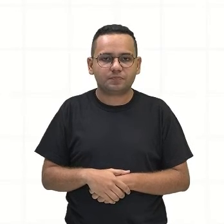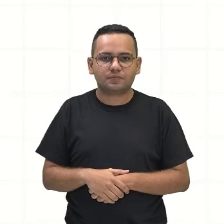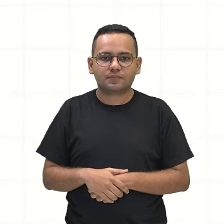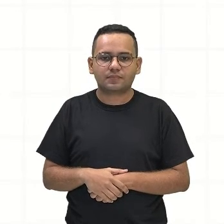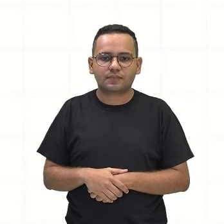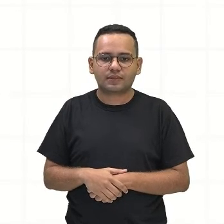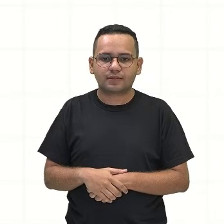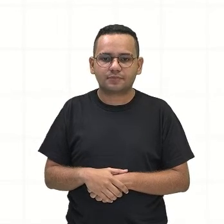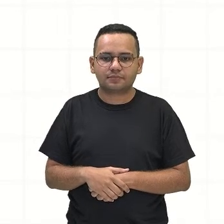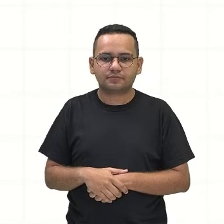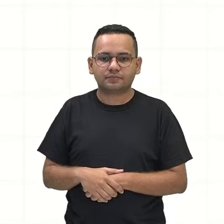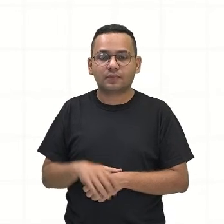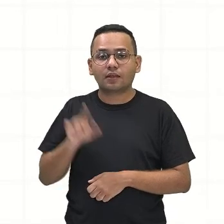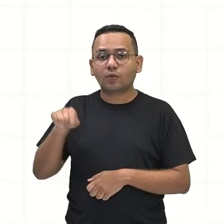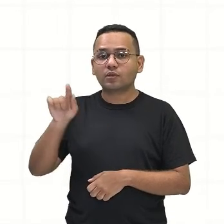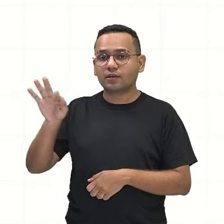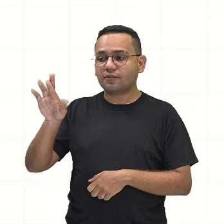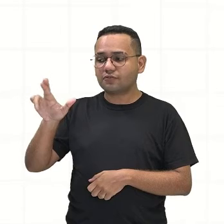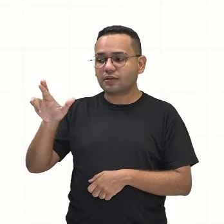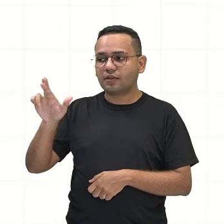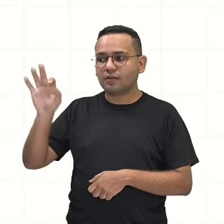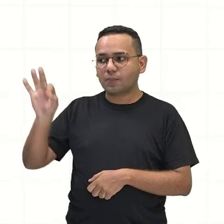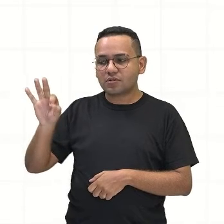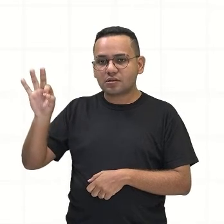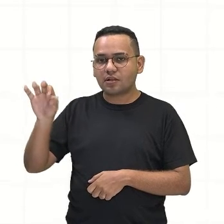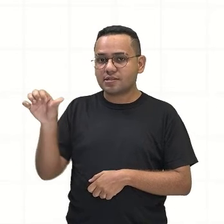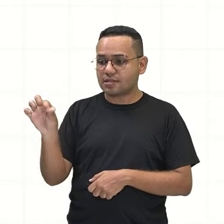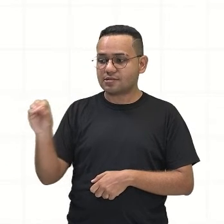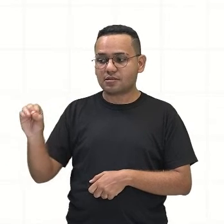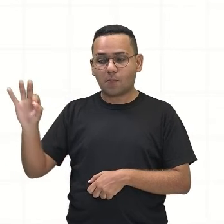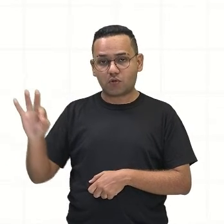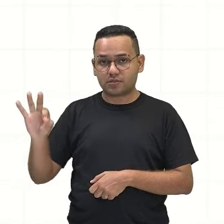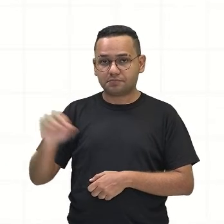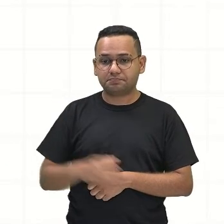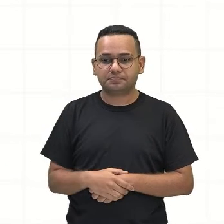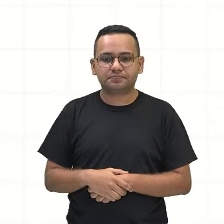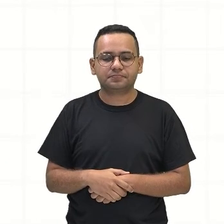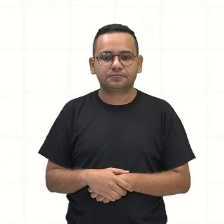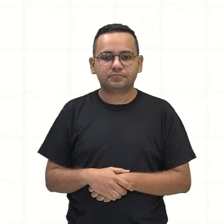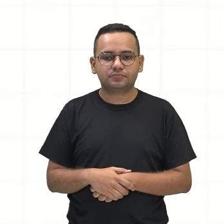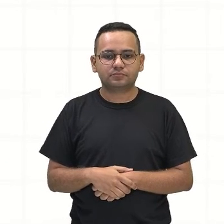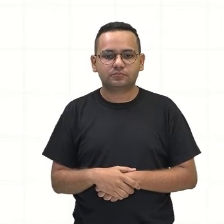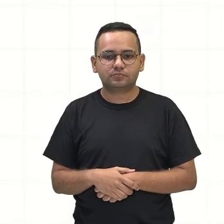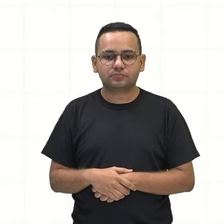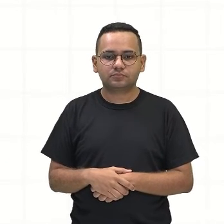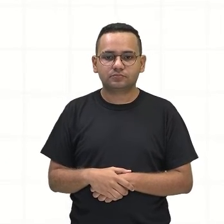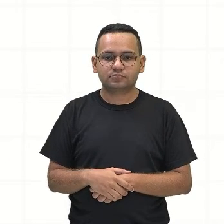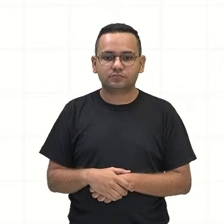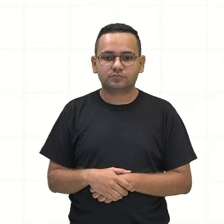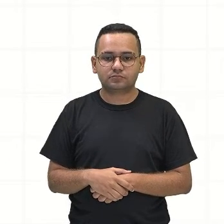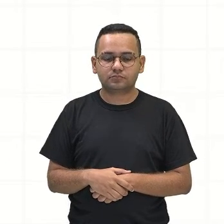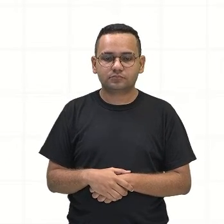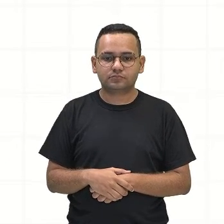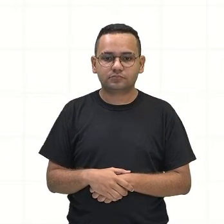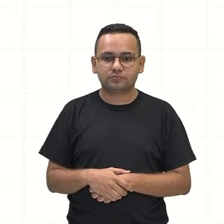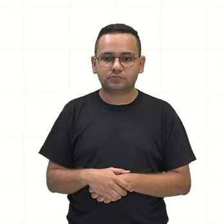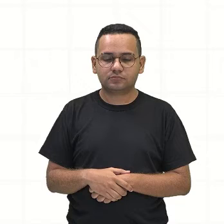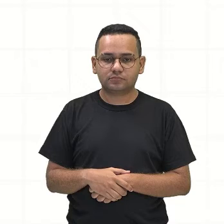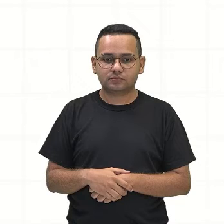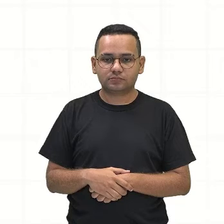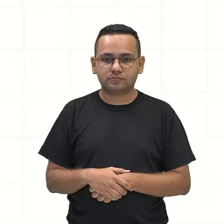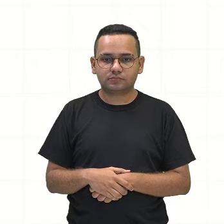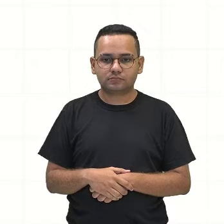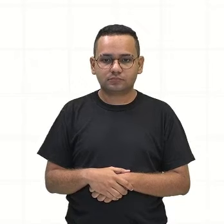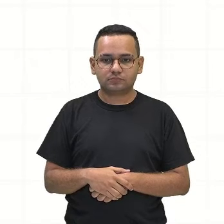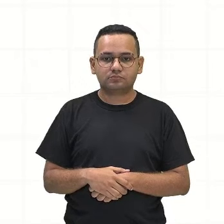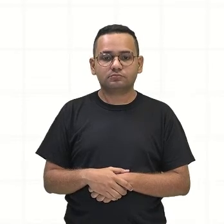que é 60%. Então, você pode pegar, fazer a divisão, né, fazendo 0,60 vezes